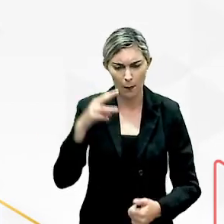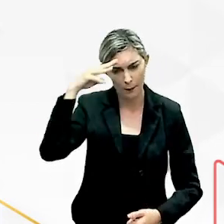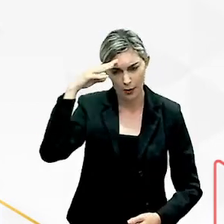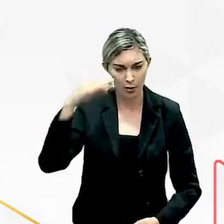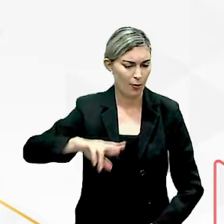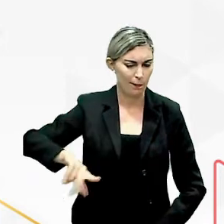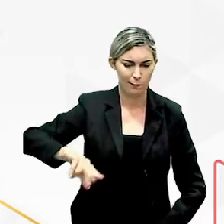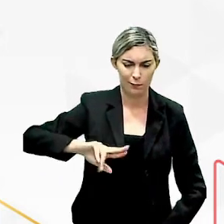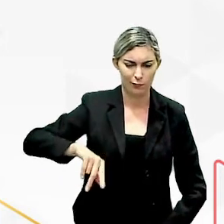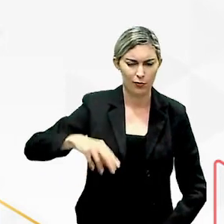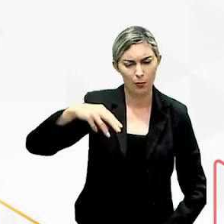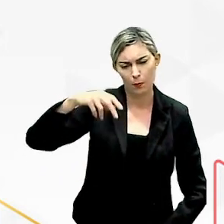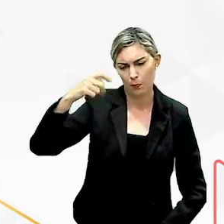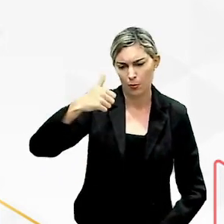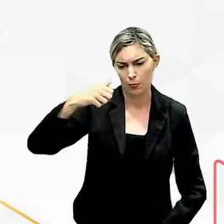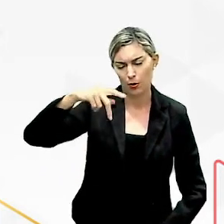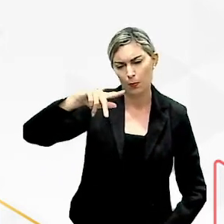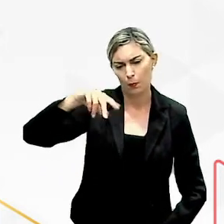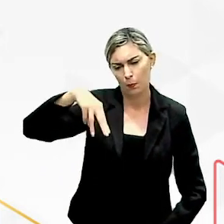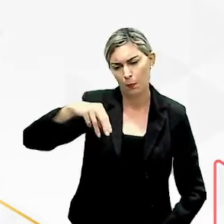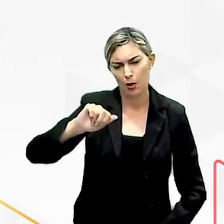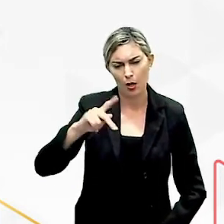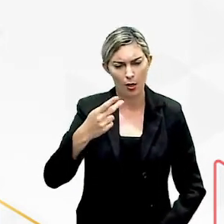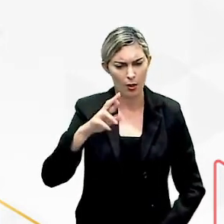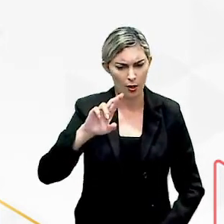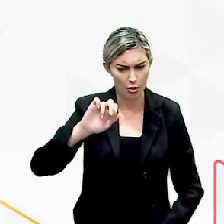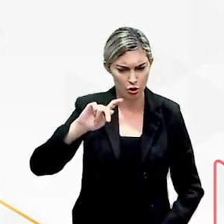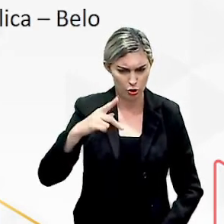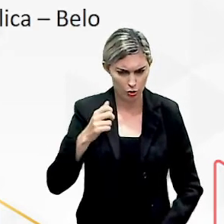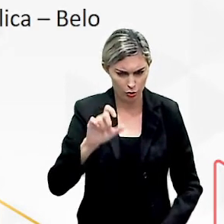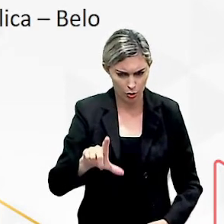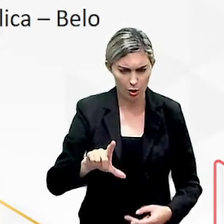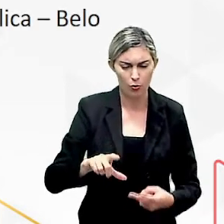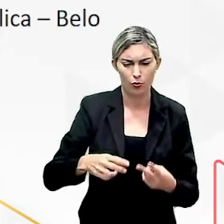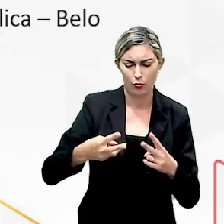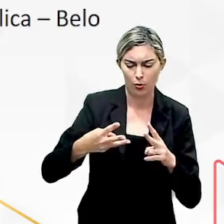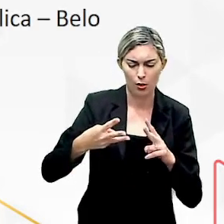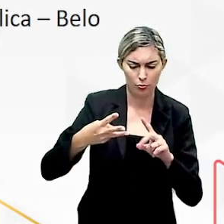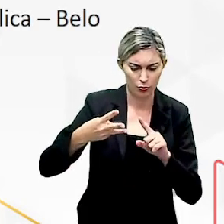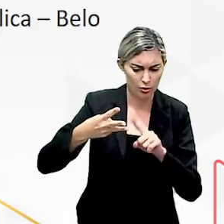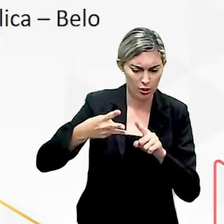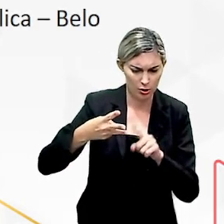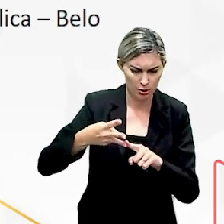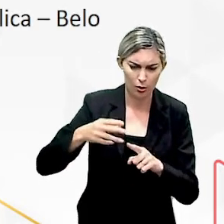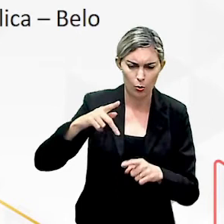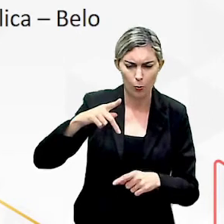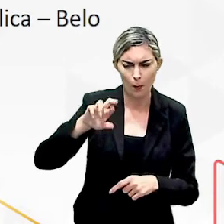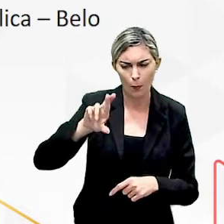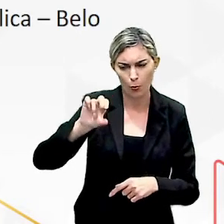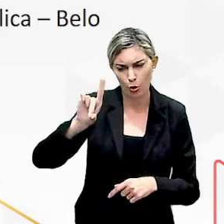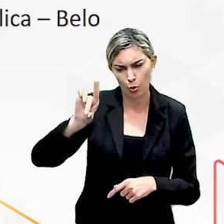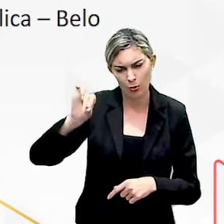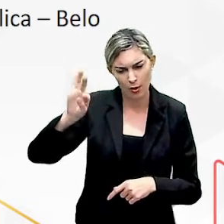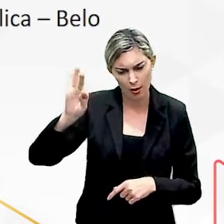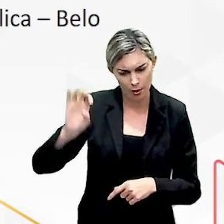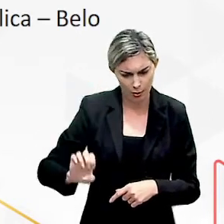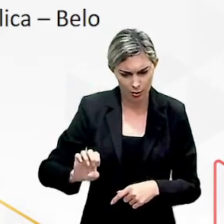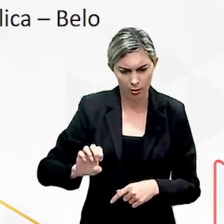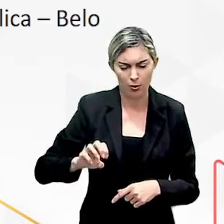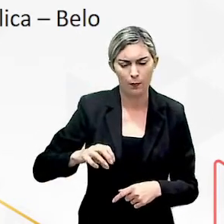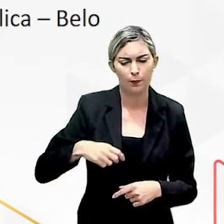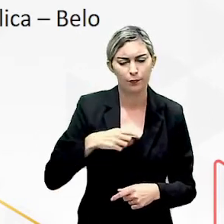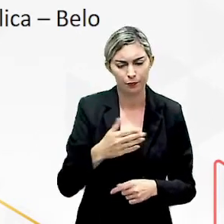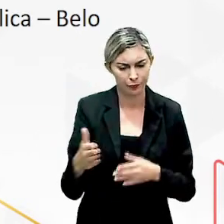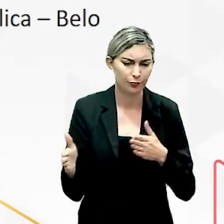militar. O primeiro Marechal, o segundo Floriano, o terceiro vem Prudente de Moraes, que será eleito. A fase de Prudente de Moraes é